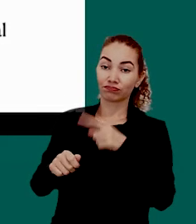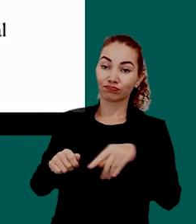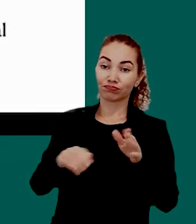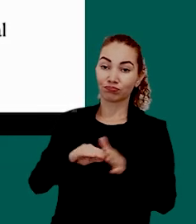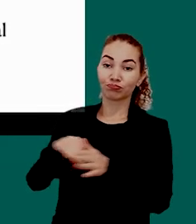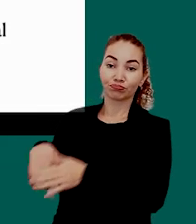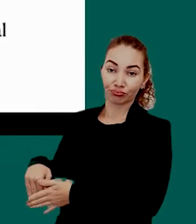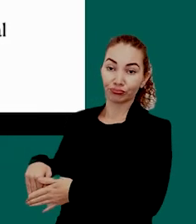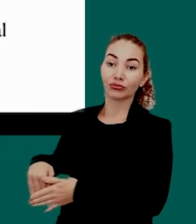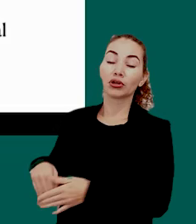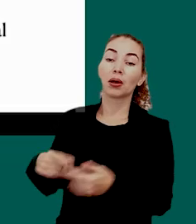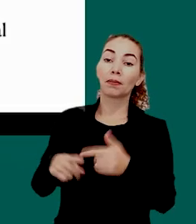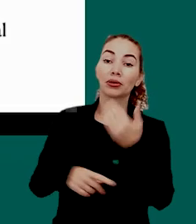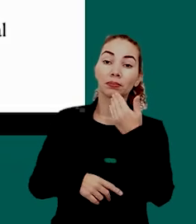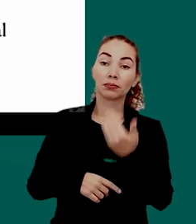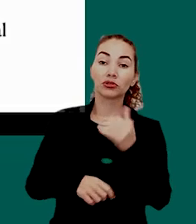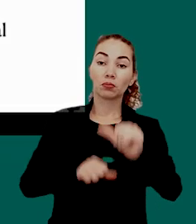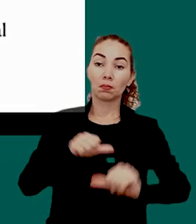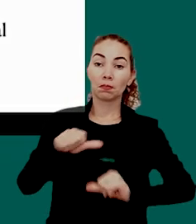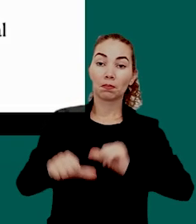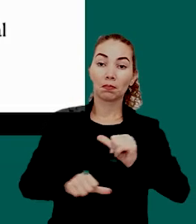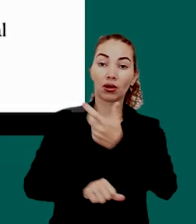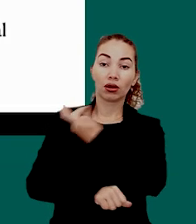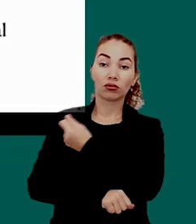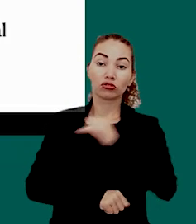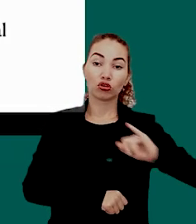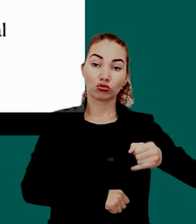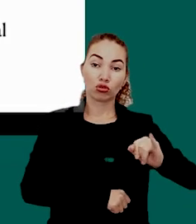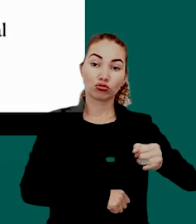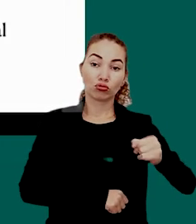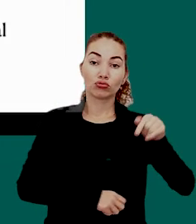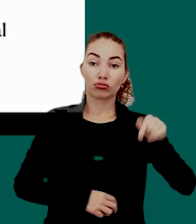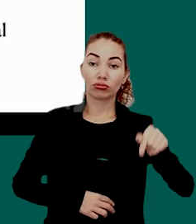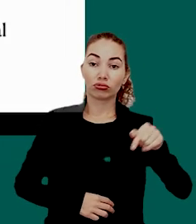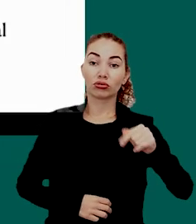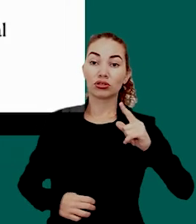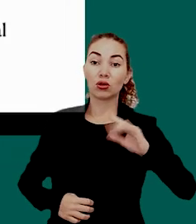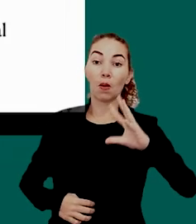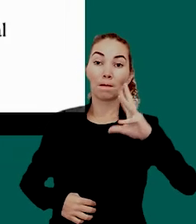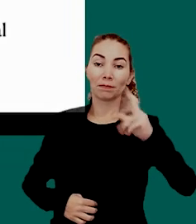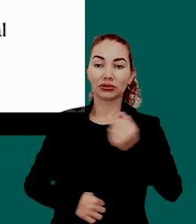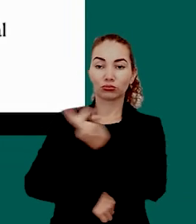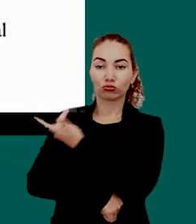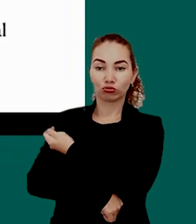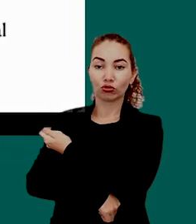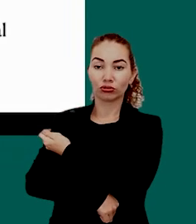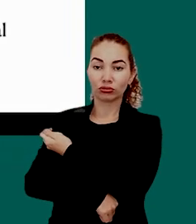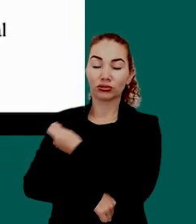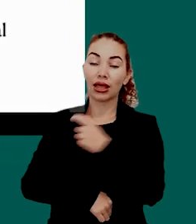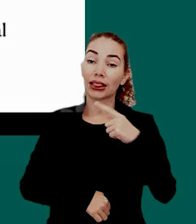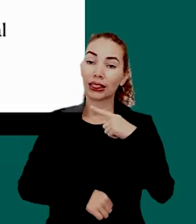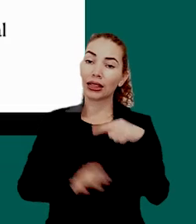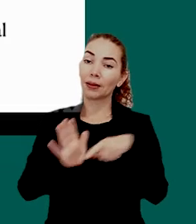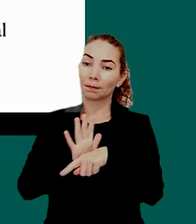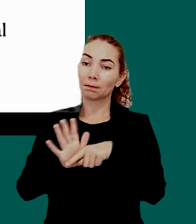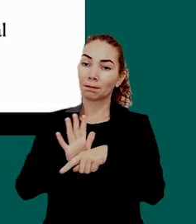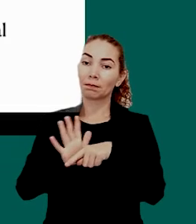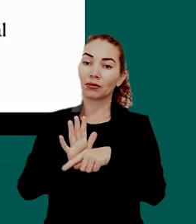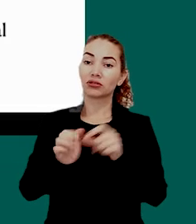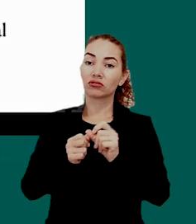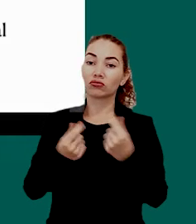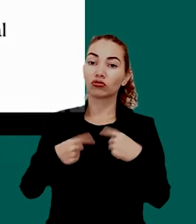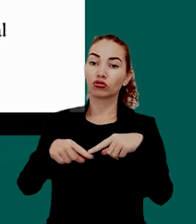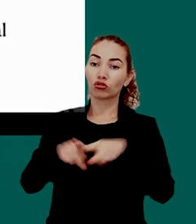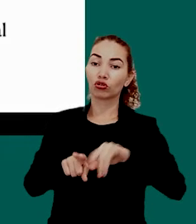mencionei para vocês, e eles pediram para substituir pela vacina da Johnson & Johnson esse 1 milhão de doses. Eles têm estudos coordenados em parceria